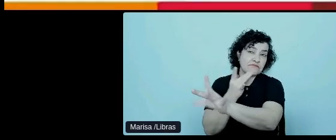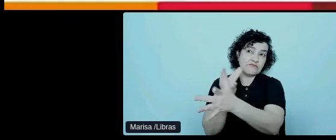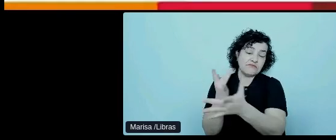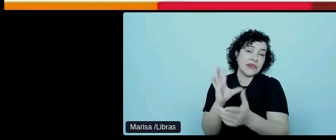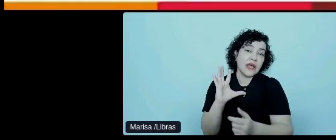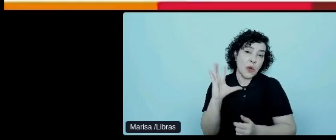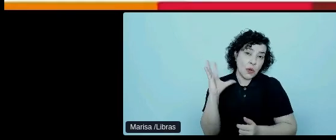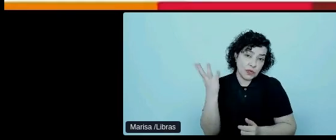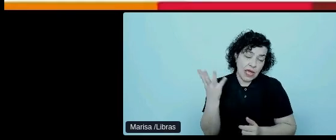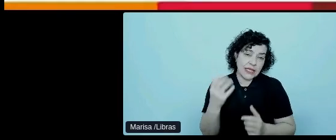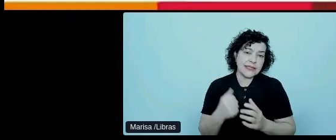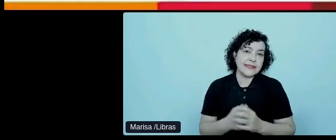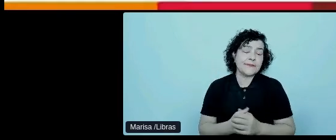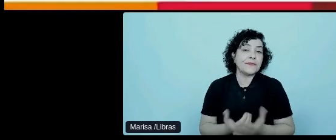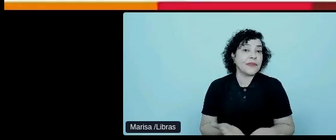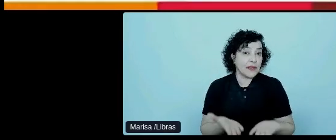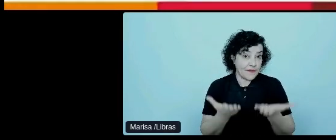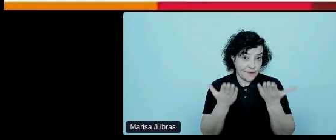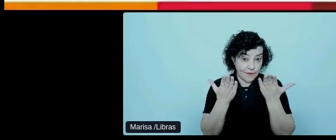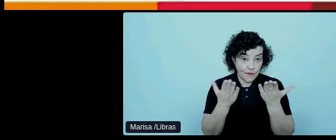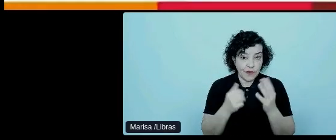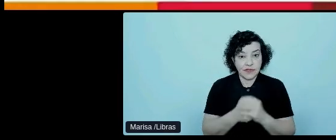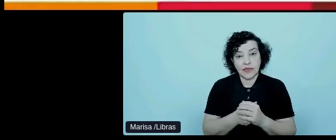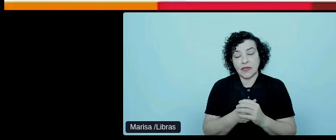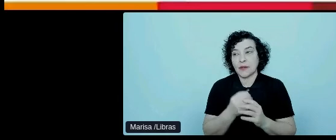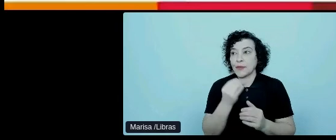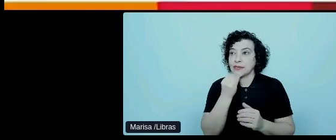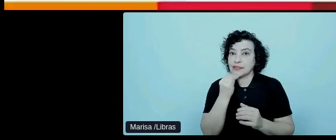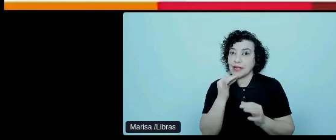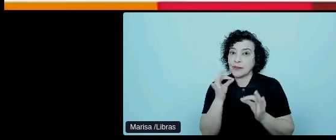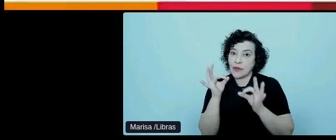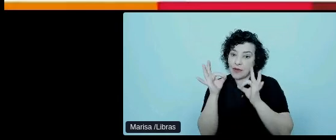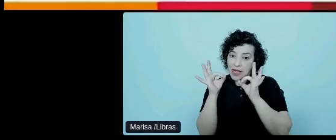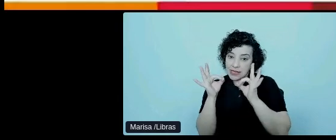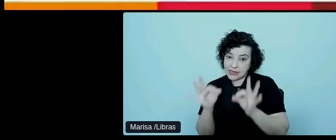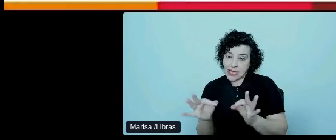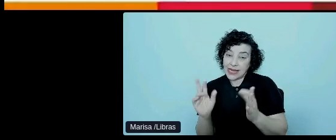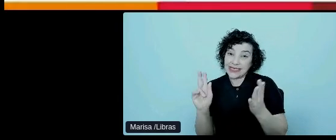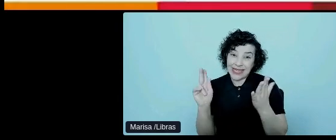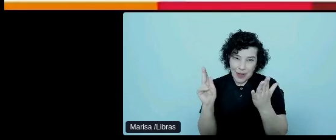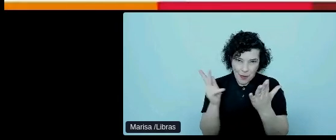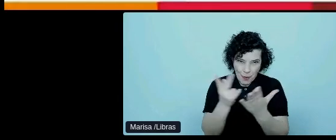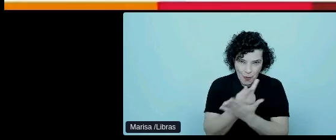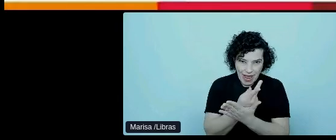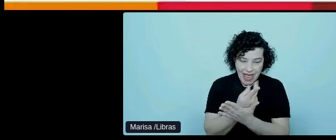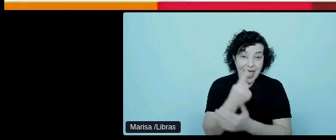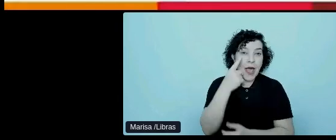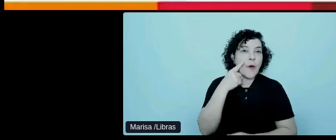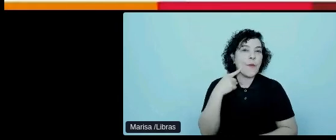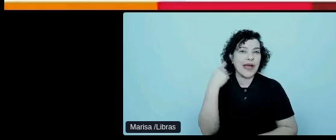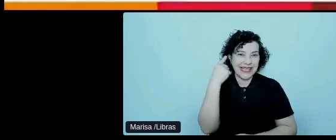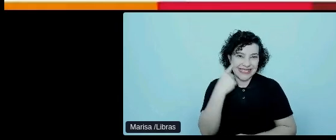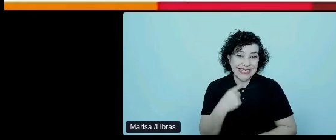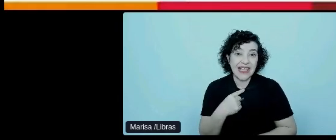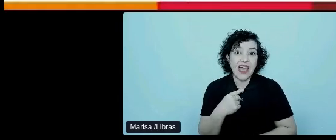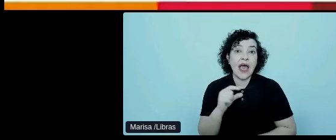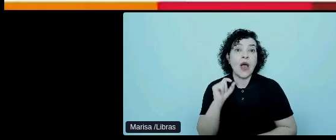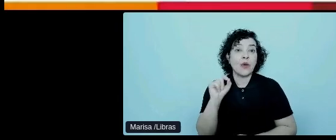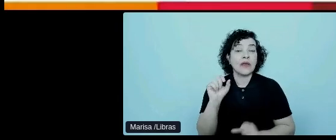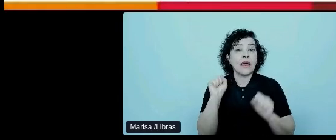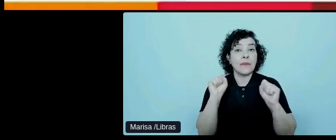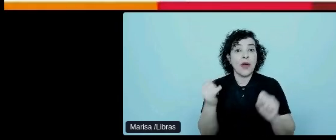geralmente quando você acerta ou erra uma questão, ela te dá um efeito